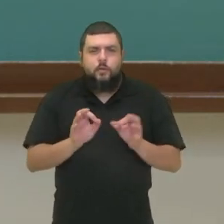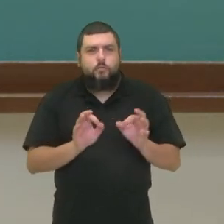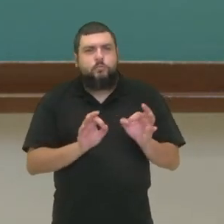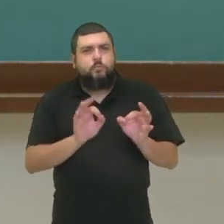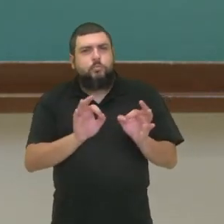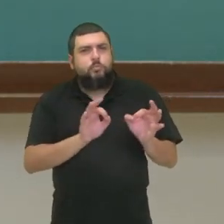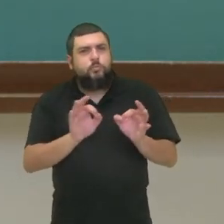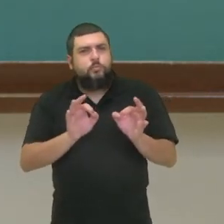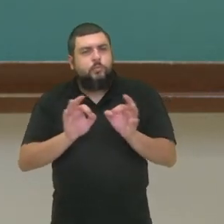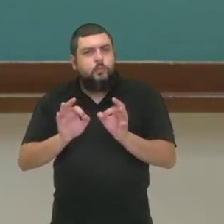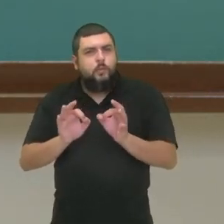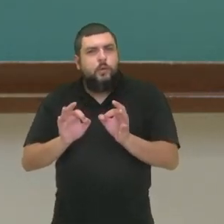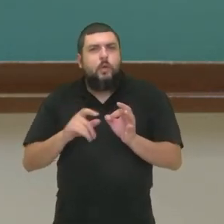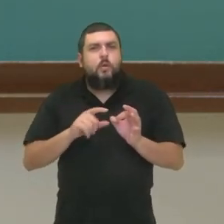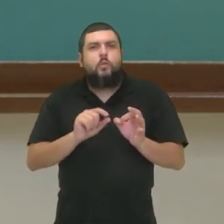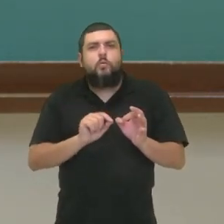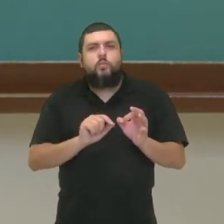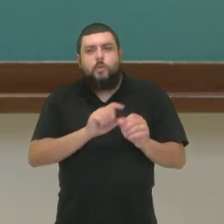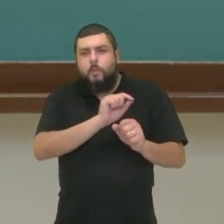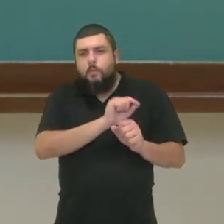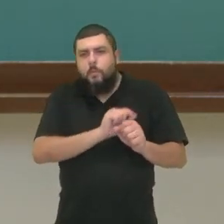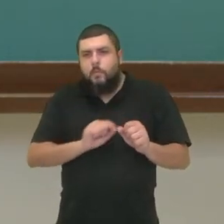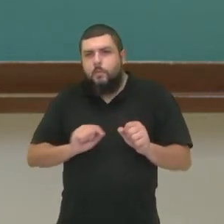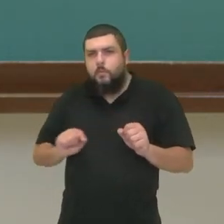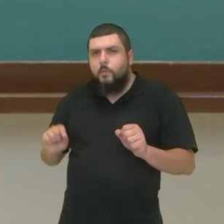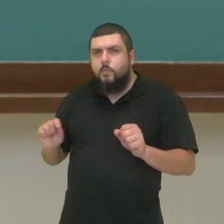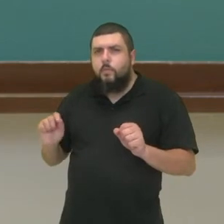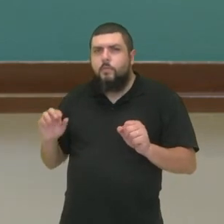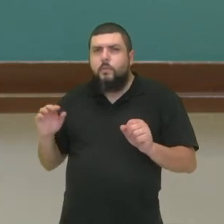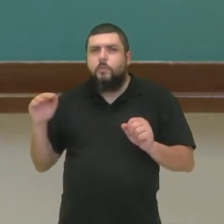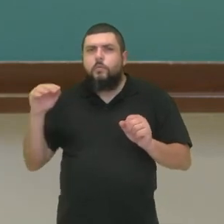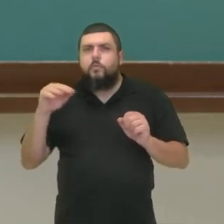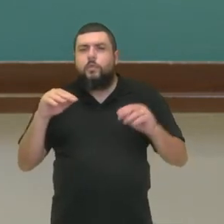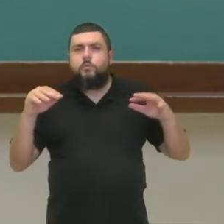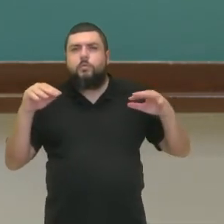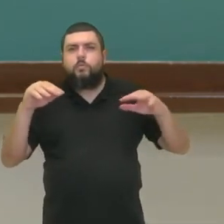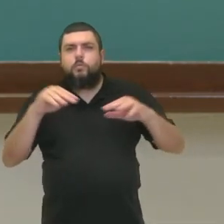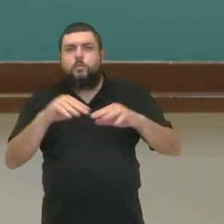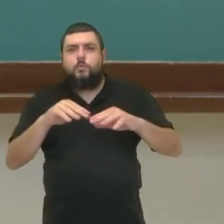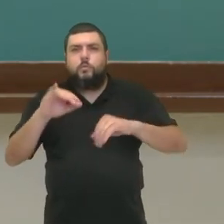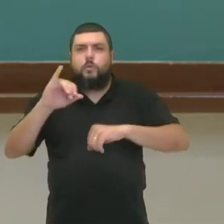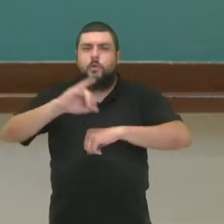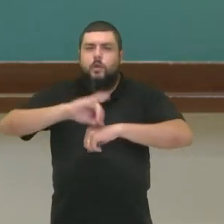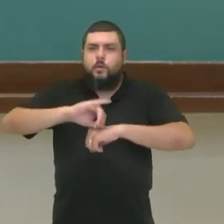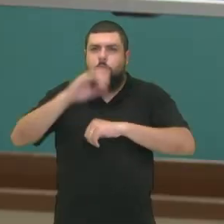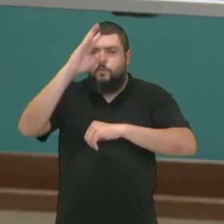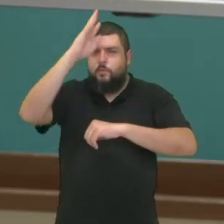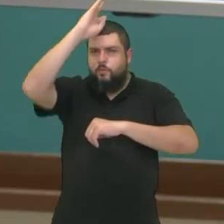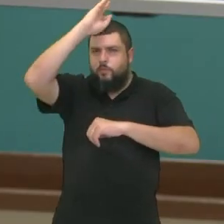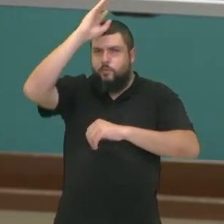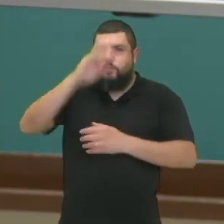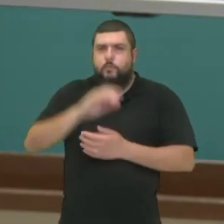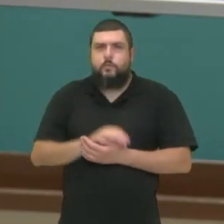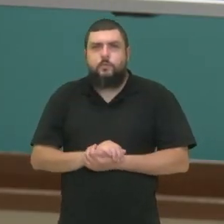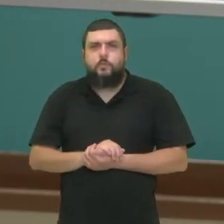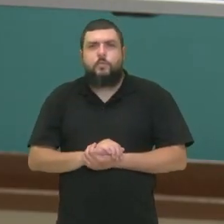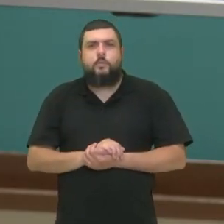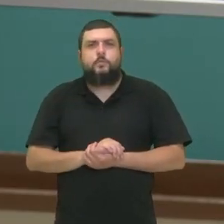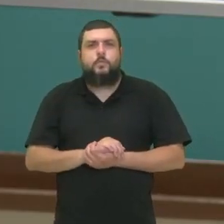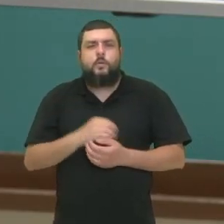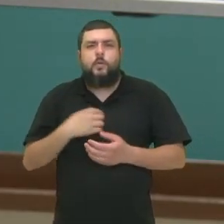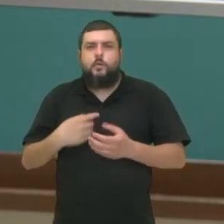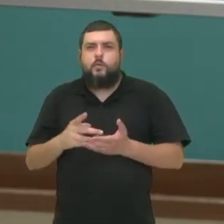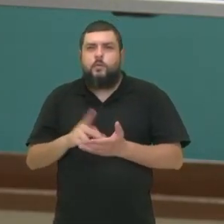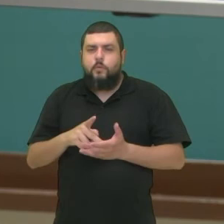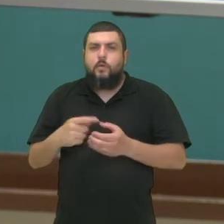traçadas e todas elas levavam, ou pelo menos teoricamente, até a capital Roma. capital, né? O jeito de falar, né? Mas a cidade